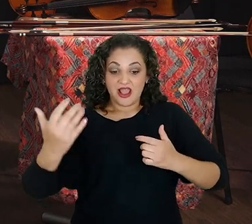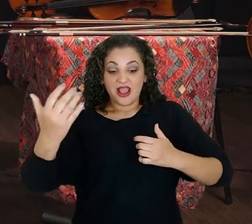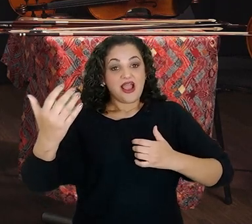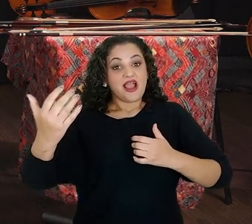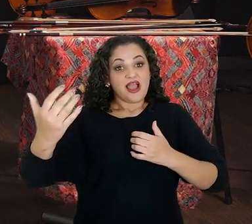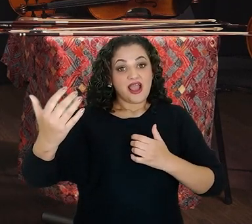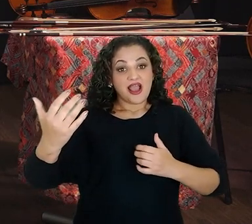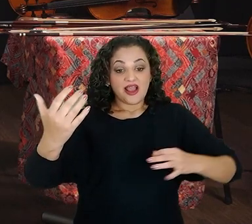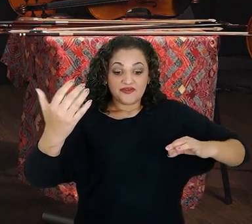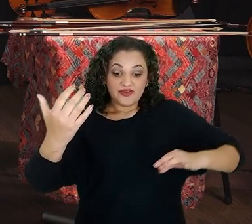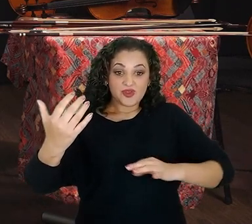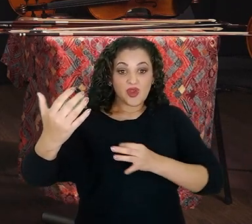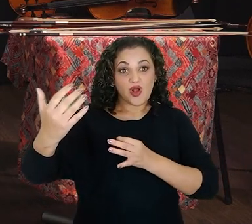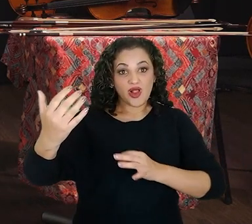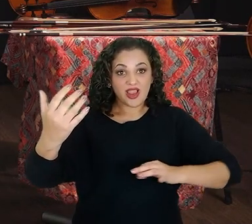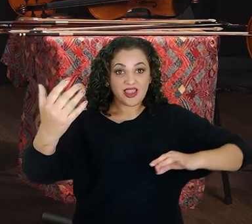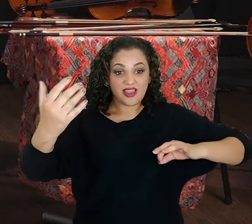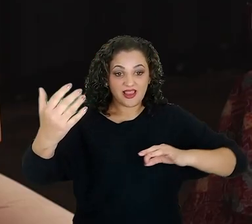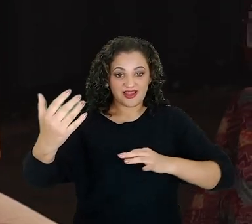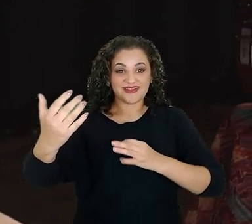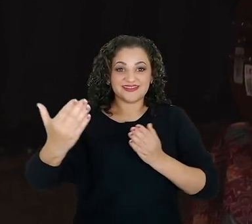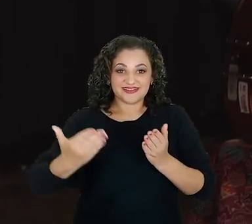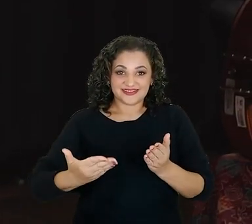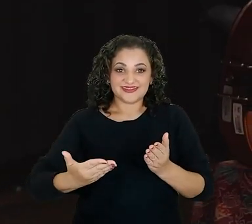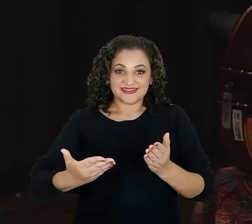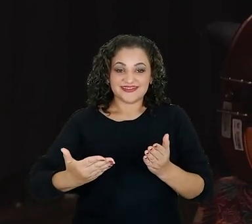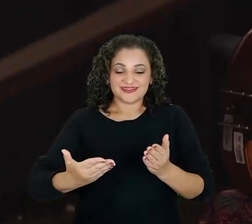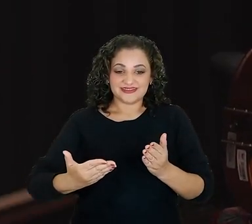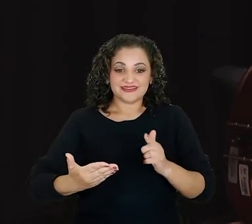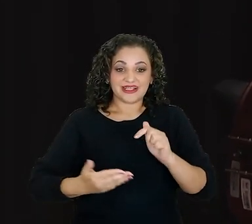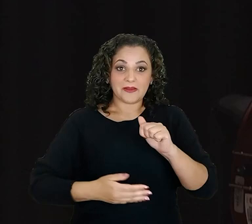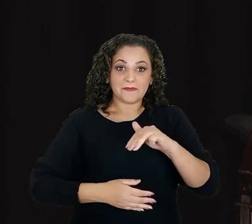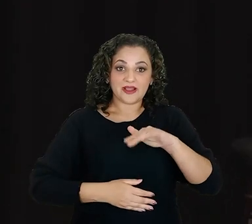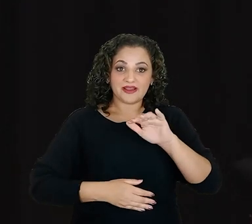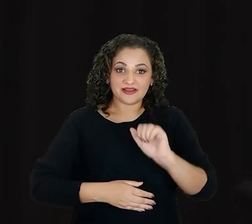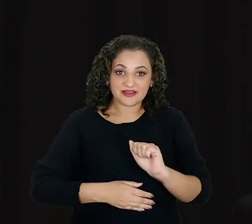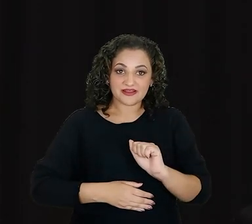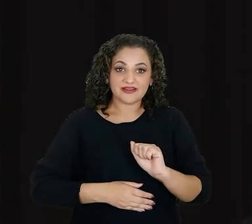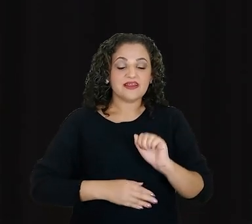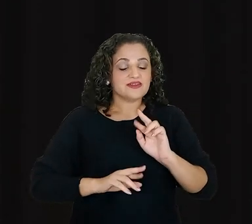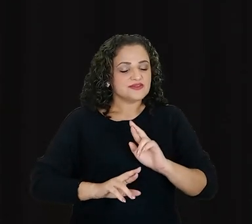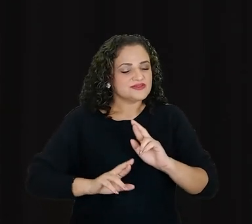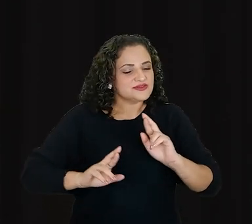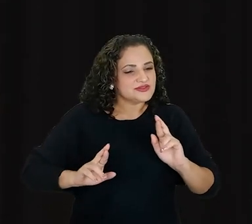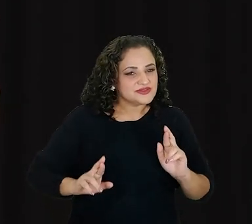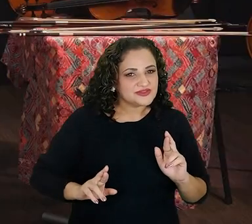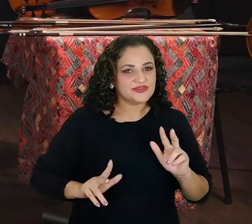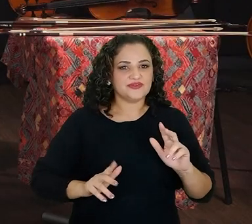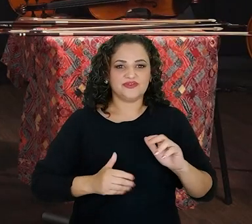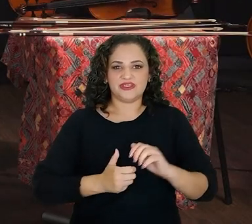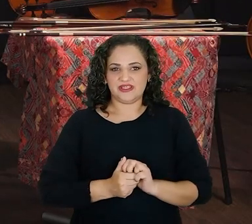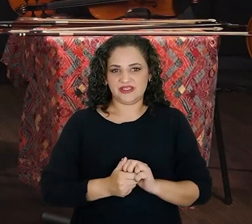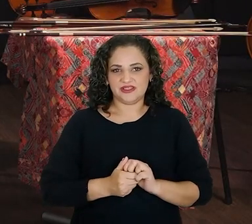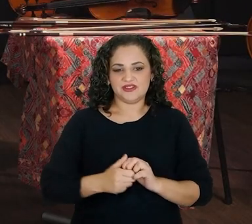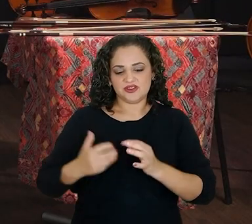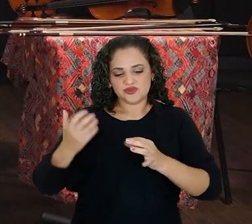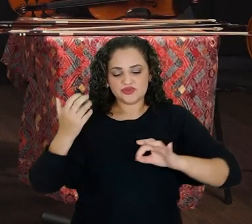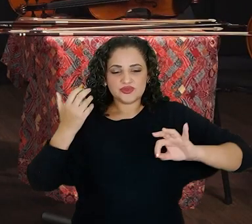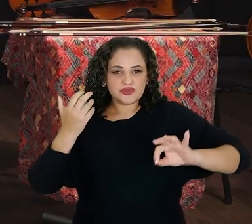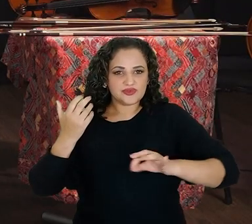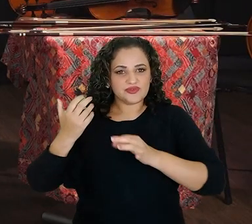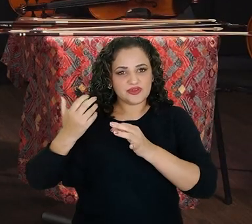que o violino né Ela é renascentista e hoje em dia assim tem muitos masterclasses muitas aulas